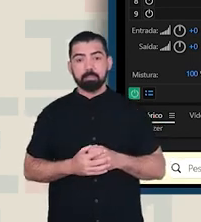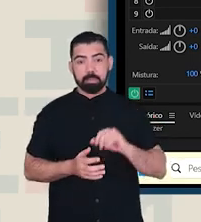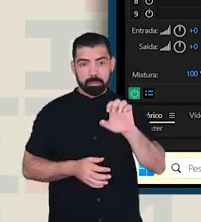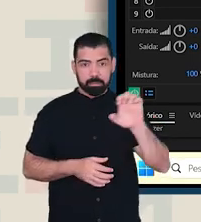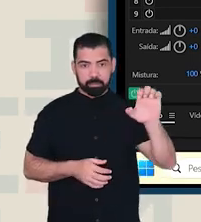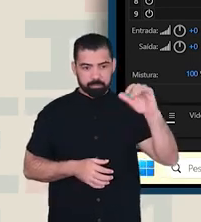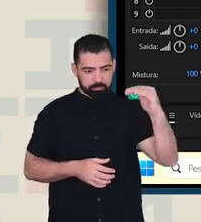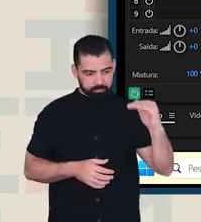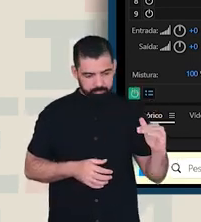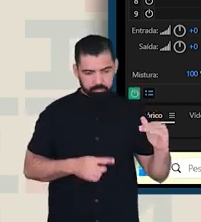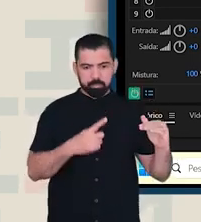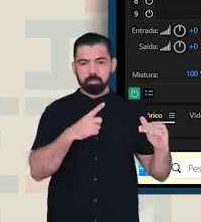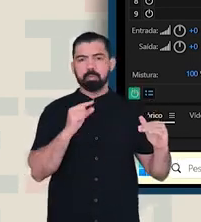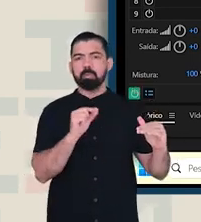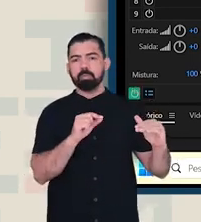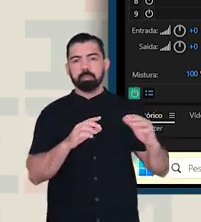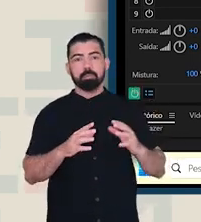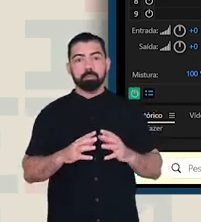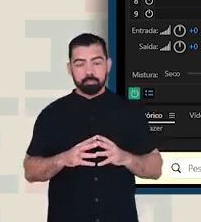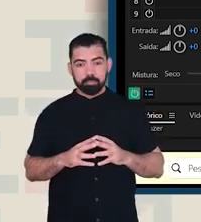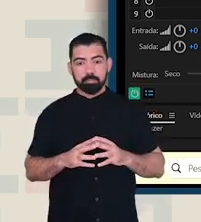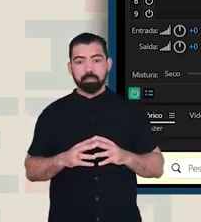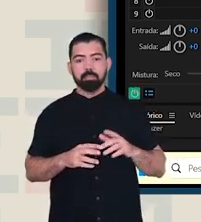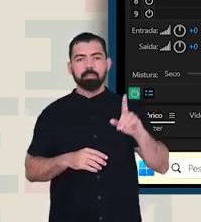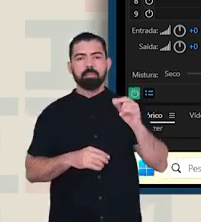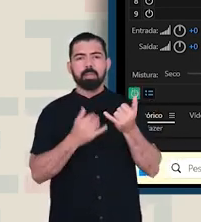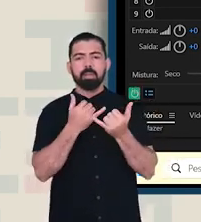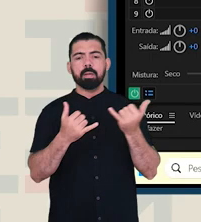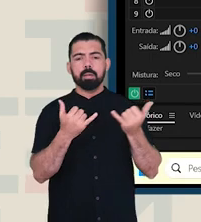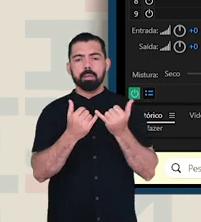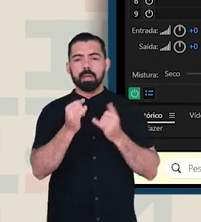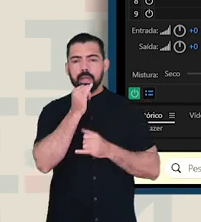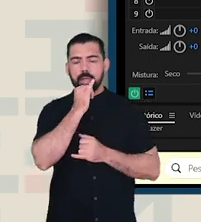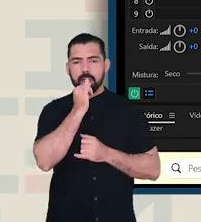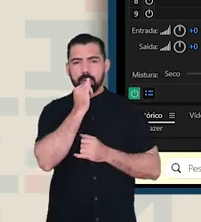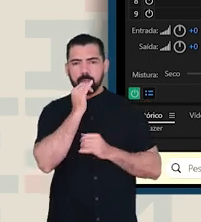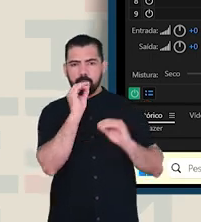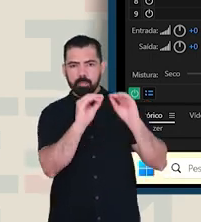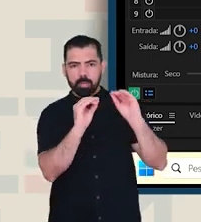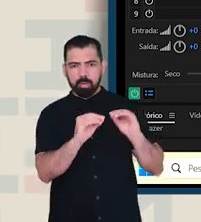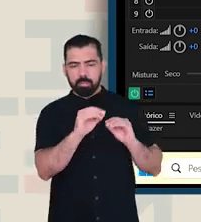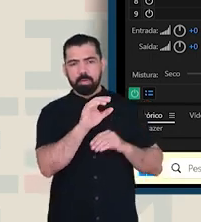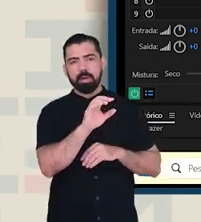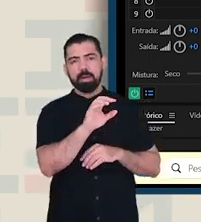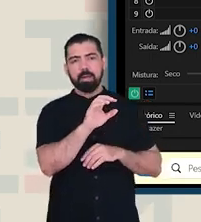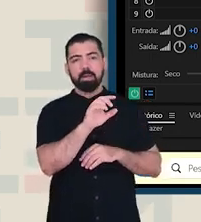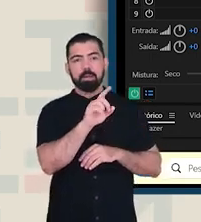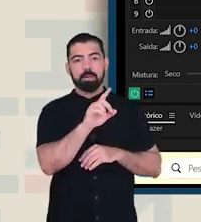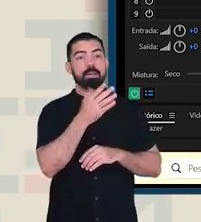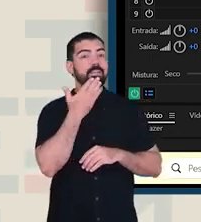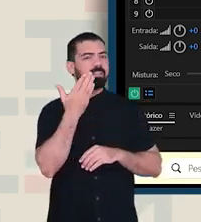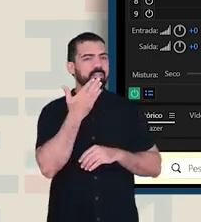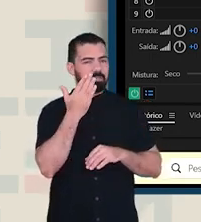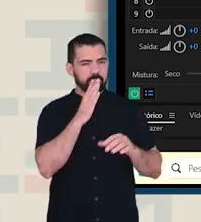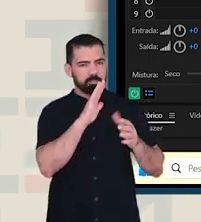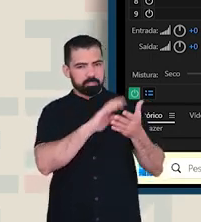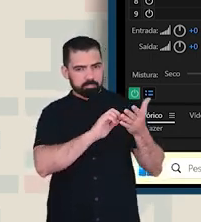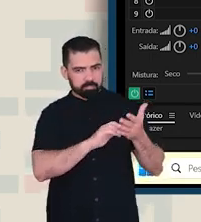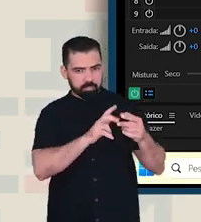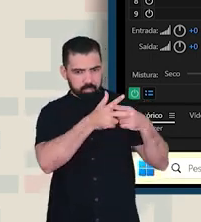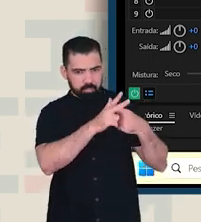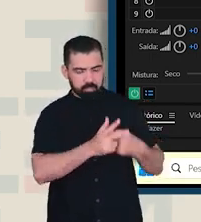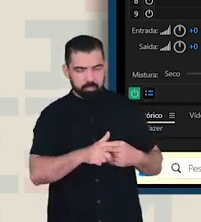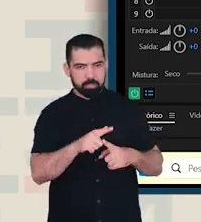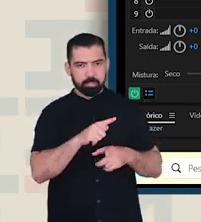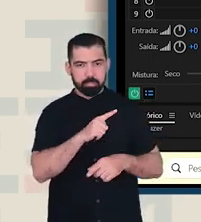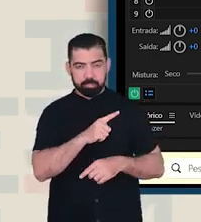esquerda embaixo, onde tem como se fosse um rack de efeitos, certo? Este primeiro tem